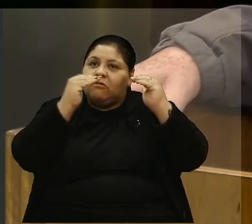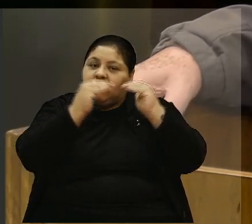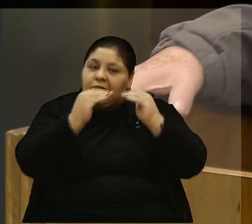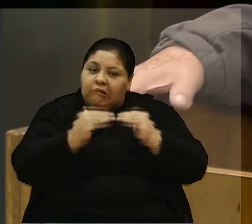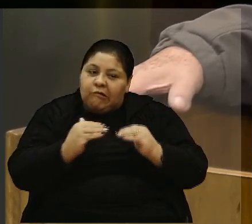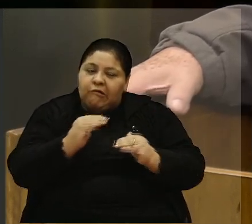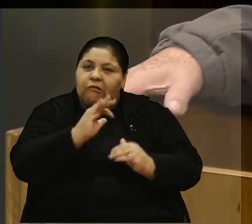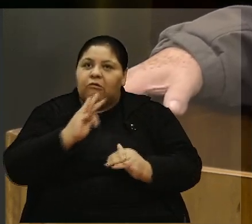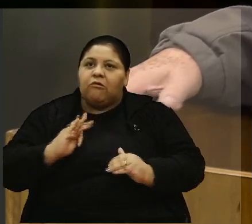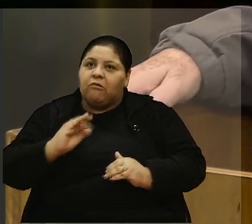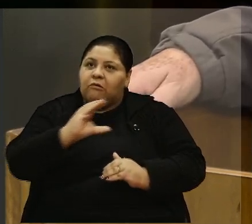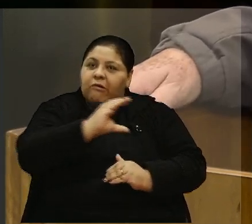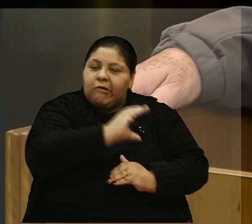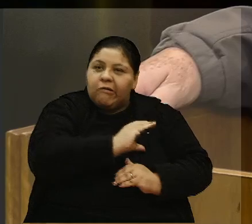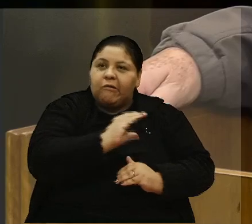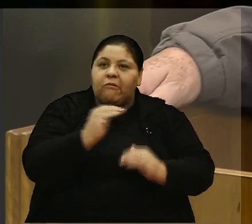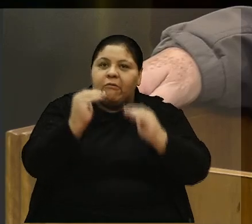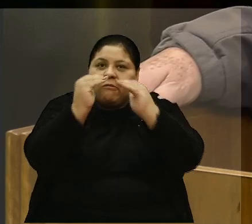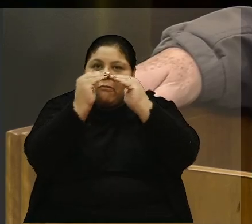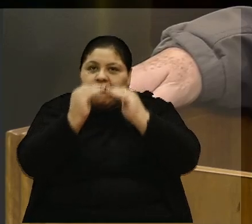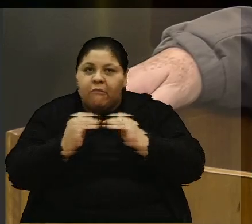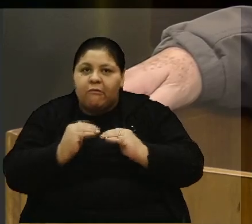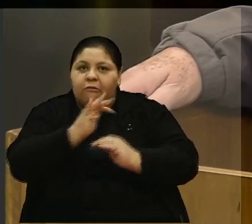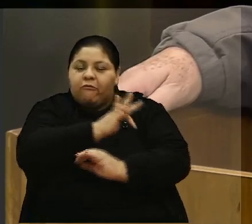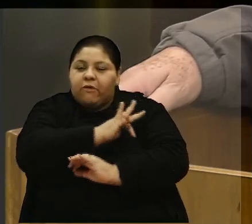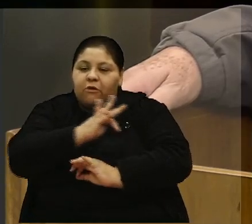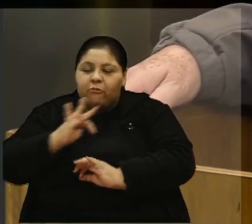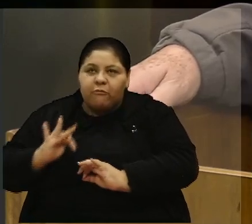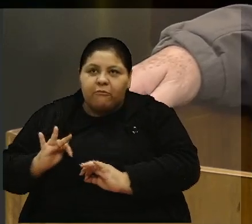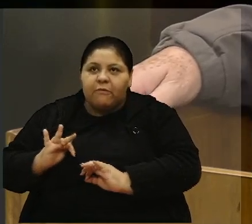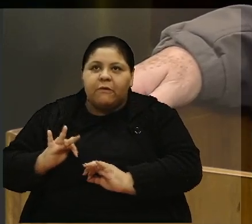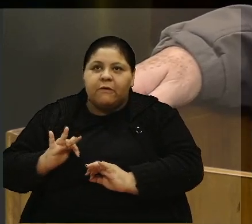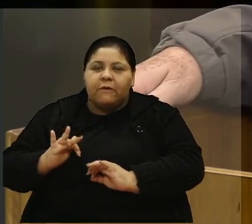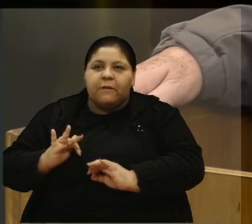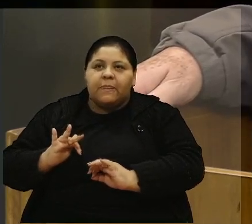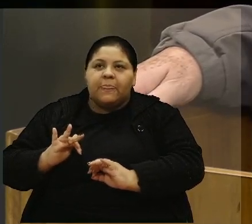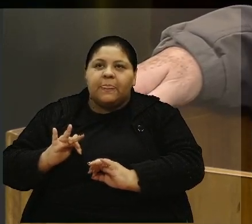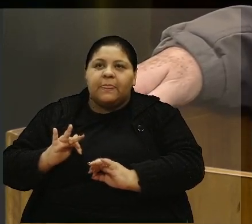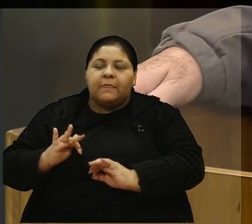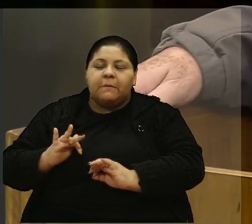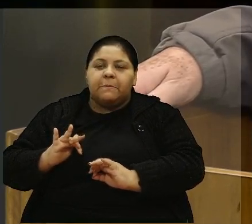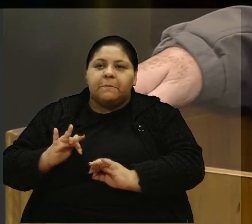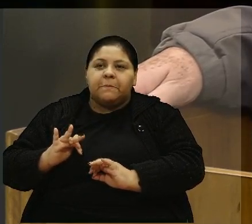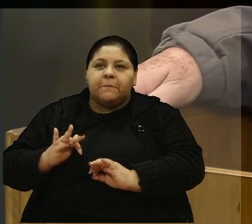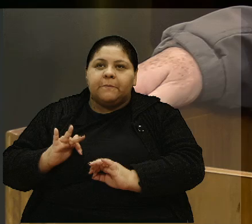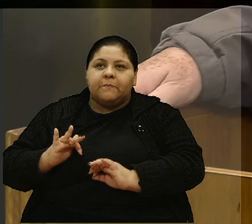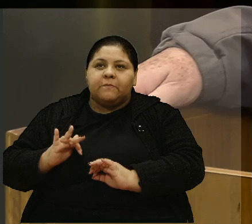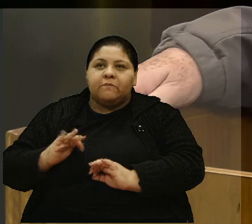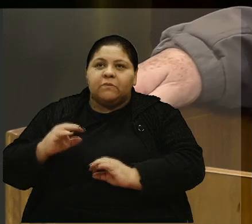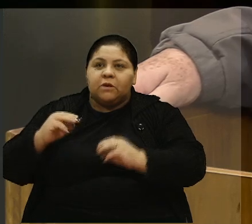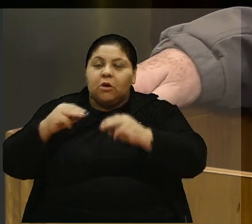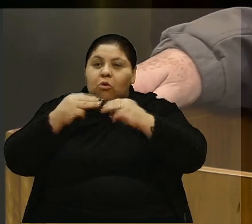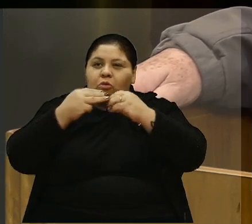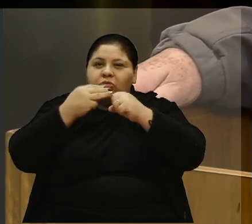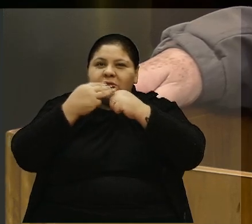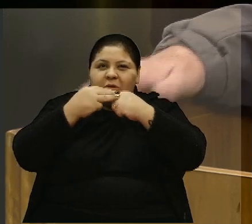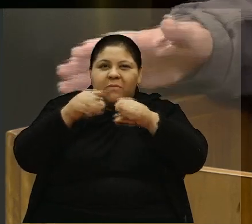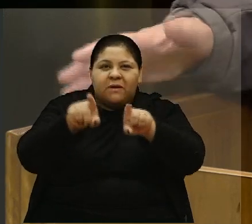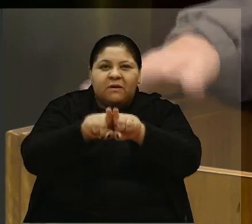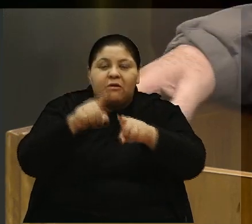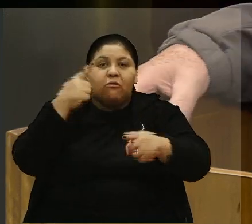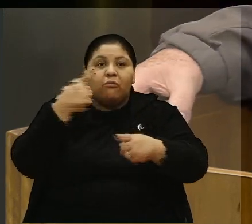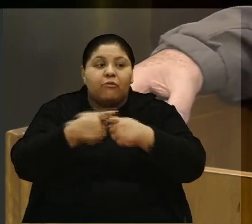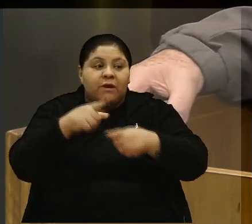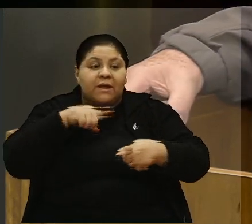Cunha, tem que conurbar com Farroupilha, conurbar, na medida do possível, com São Marcos. Por quê? Porque ali